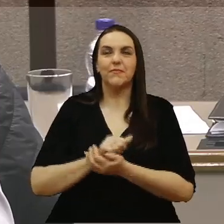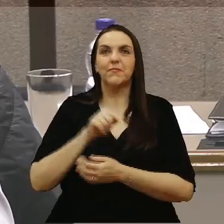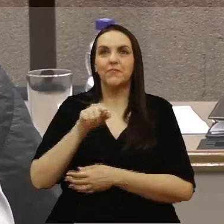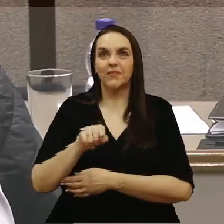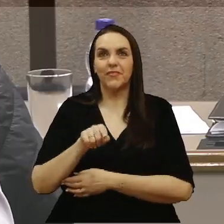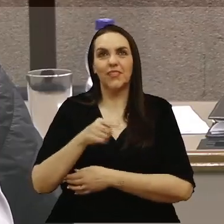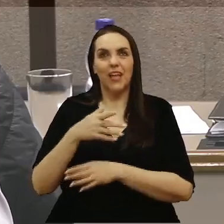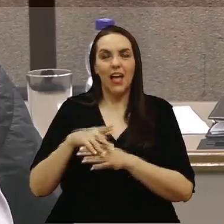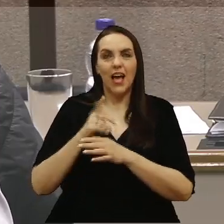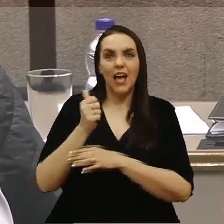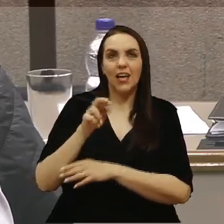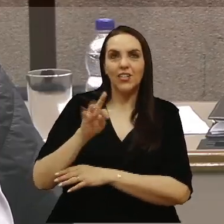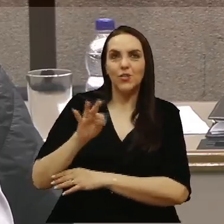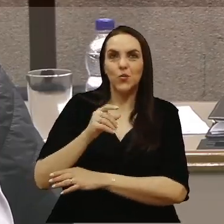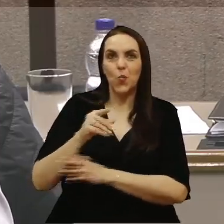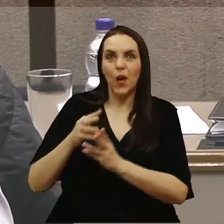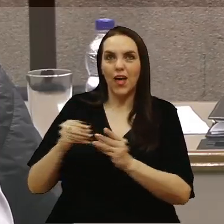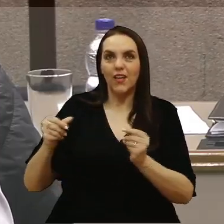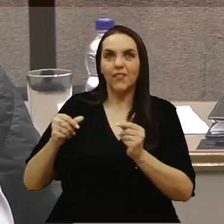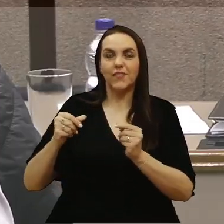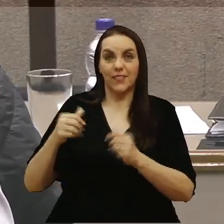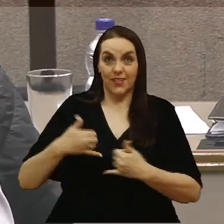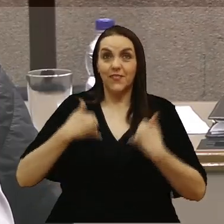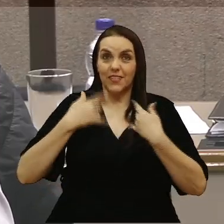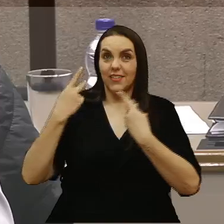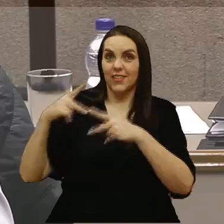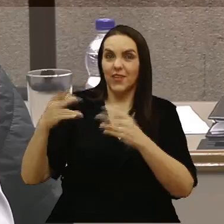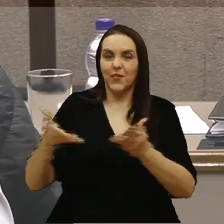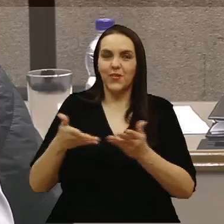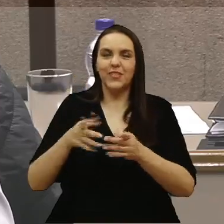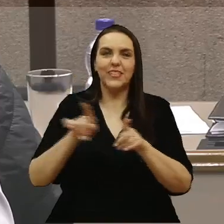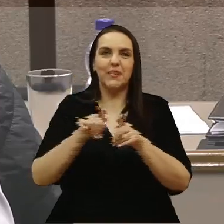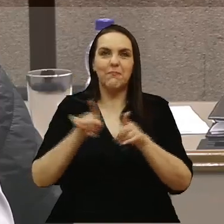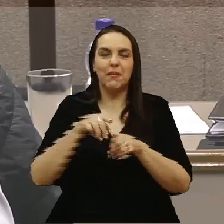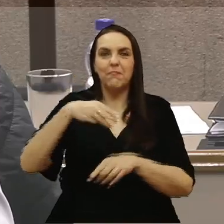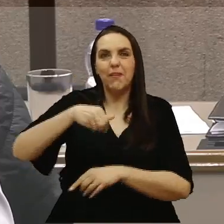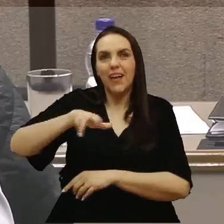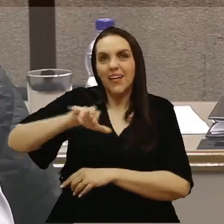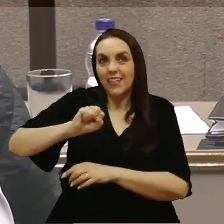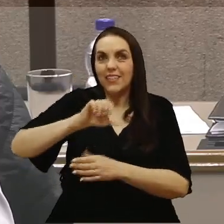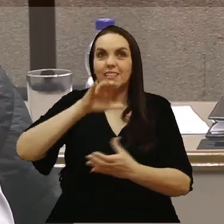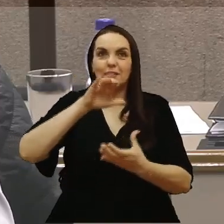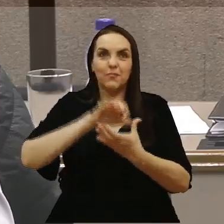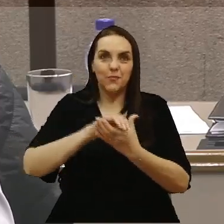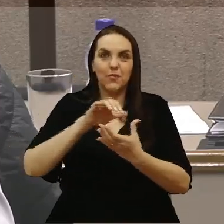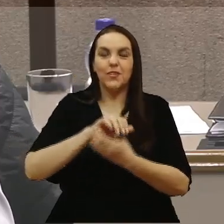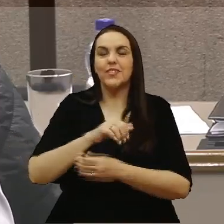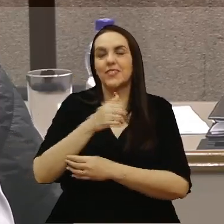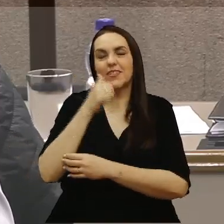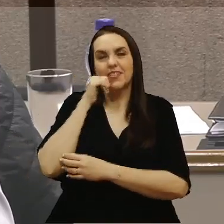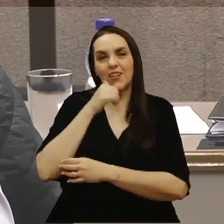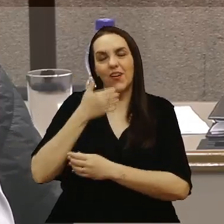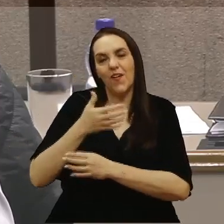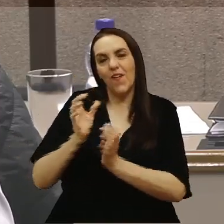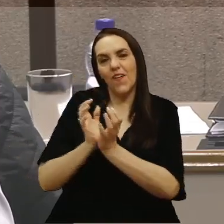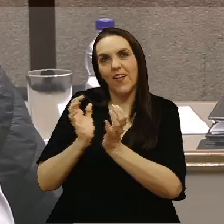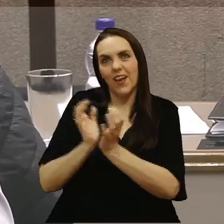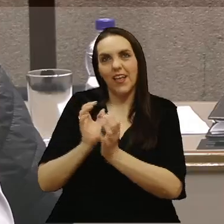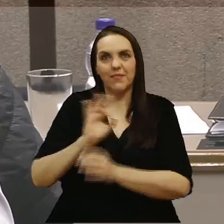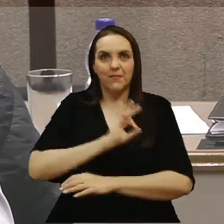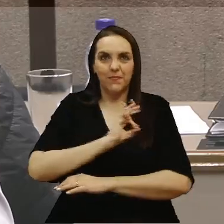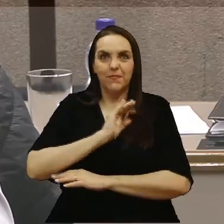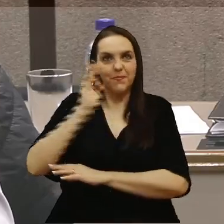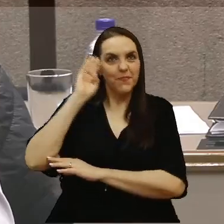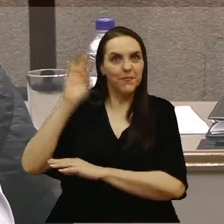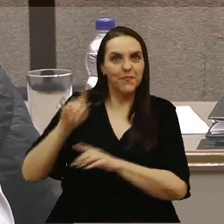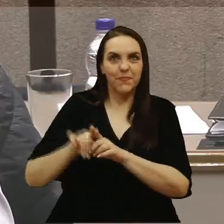pela passagem do seu aniversário hoje. E também a Mari, esposa do meu colega Ubirajara, coronel da Brigada Militar, a Mari que